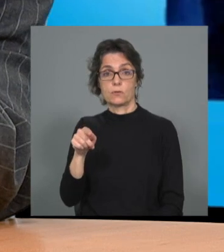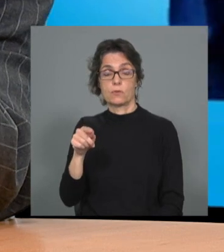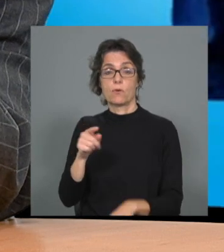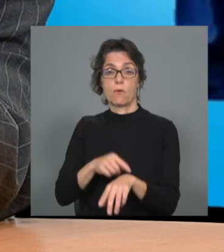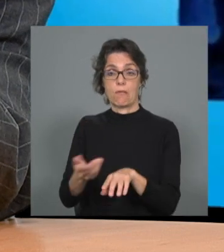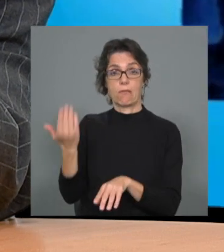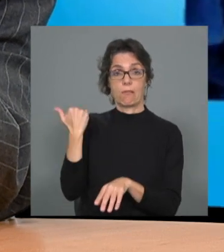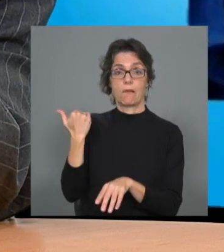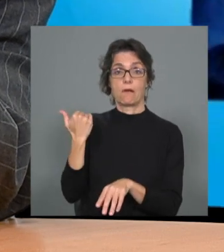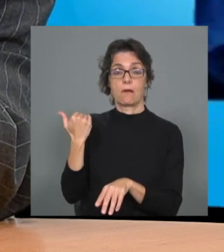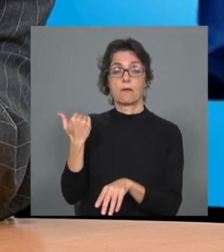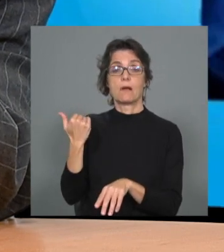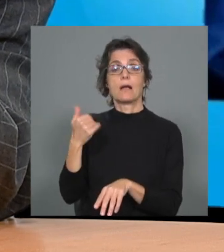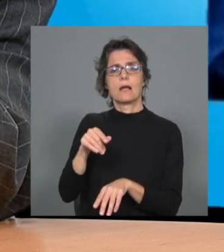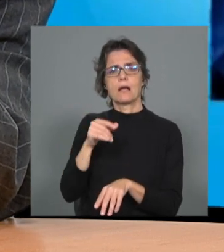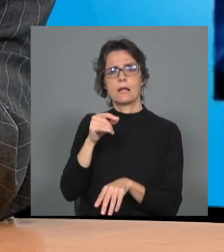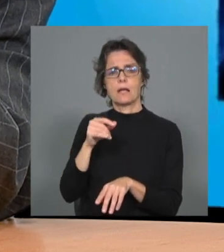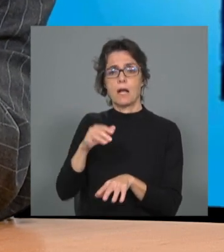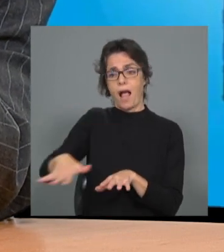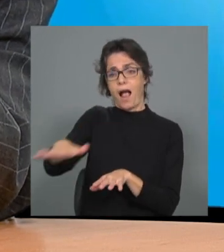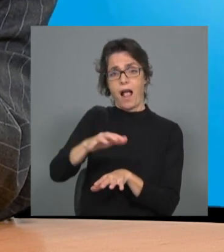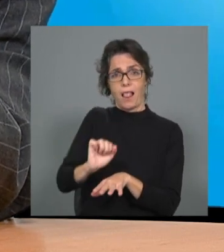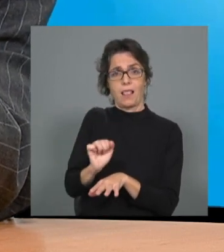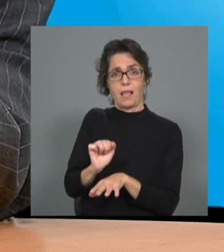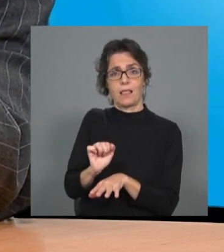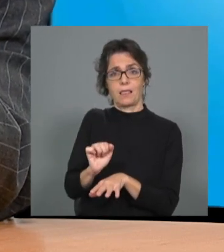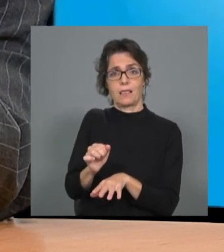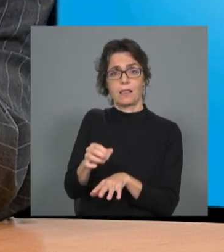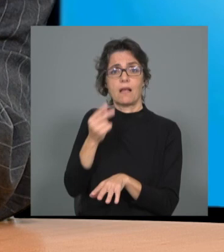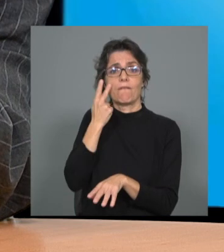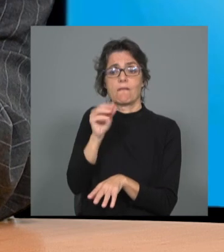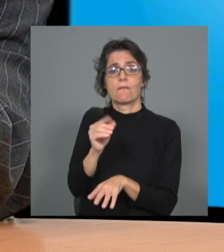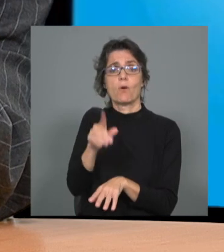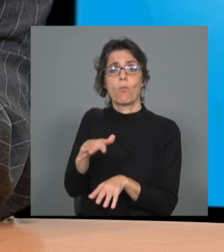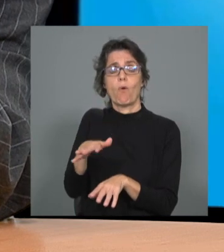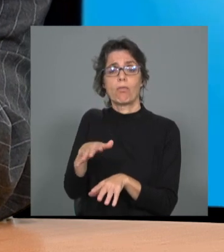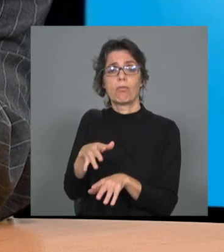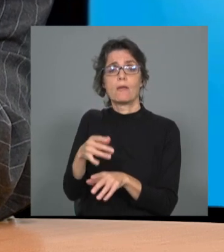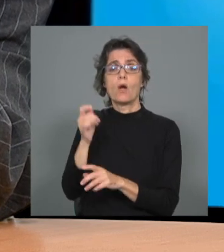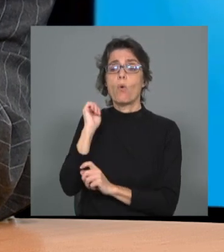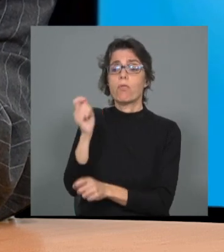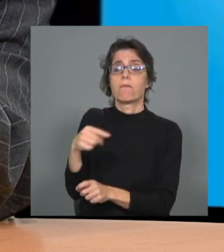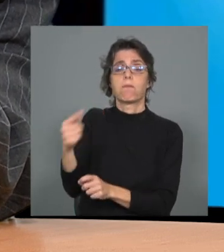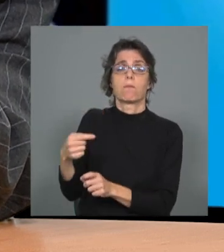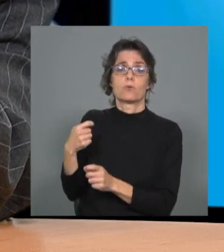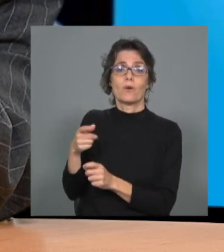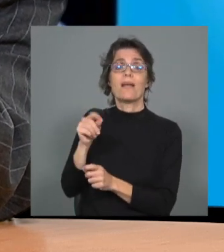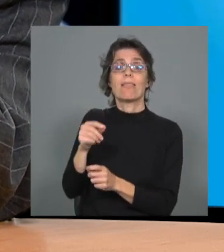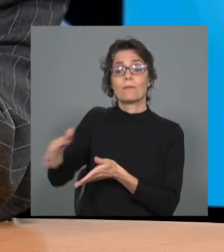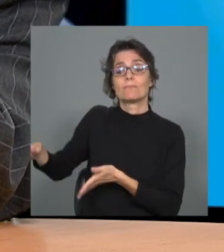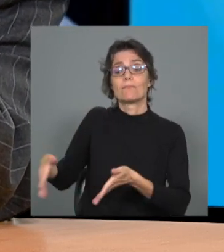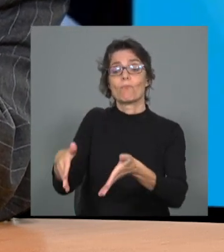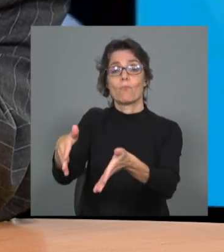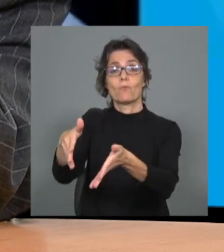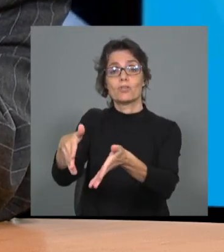época não apenas um vilório de pescadores, mas era um centro por onde passava a estrada romana do comércio para